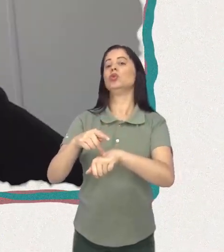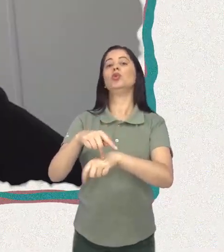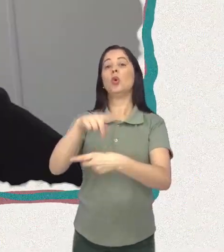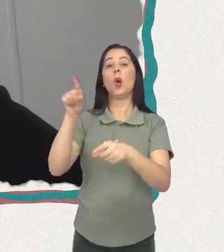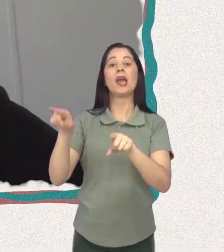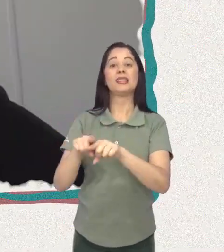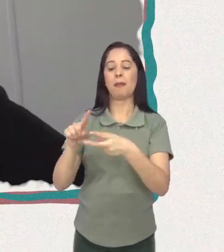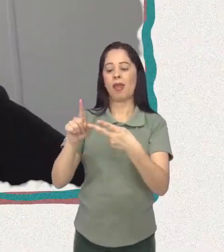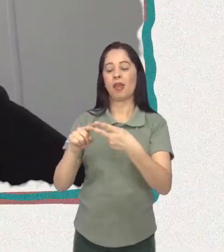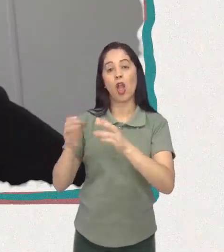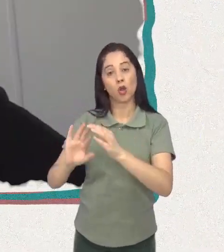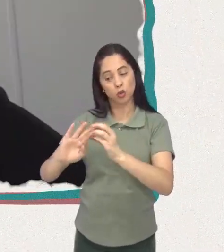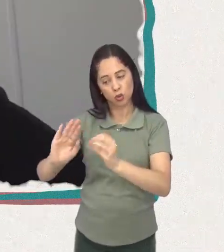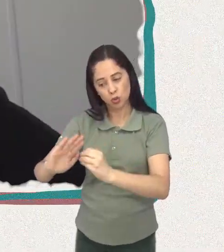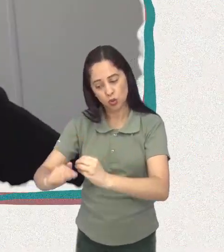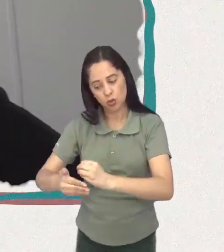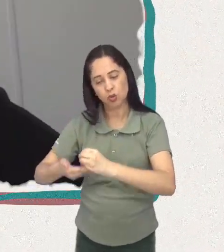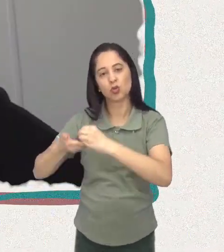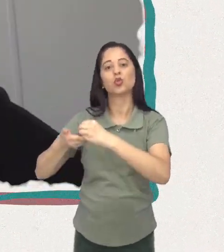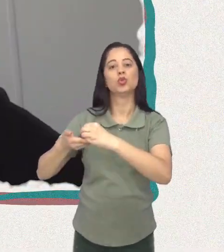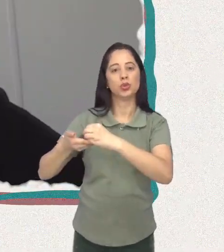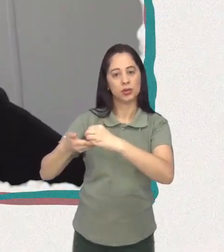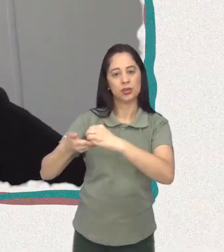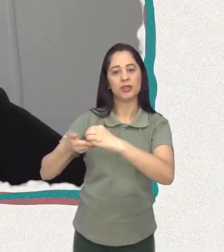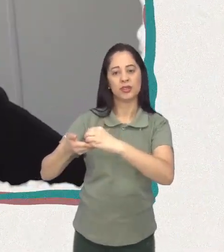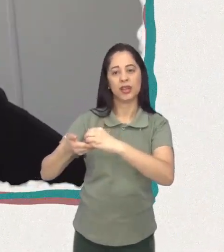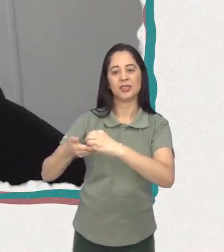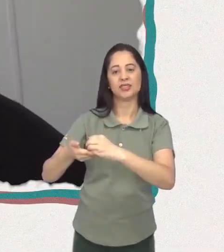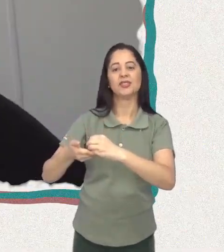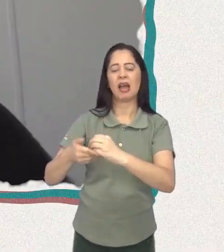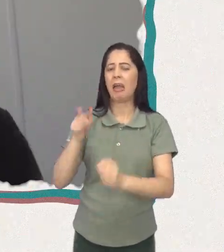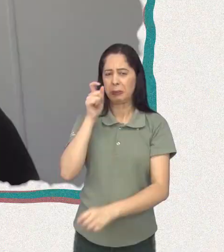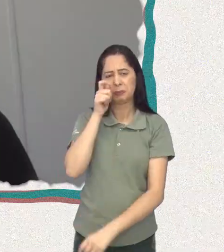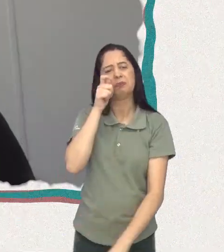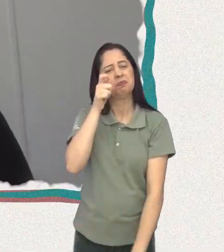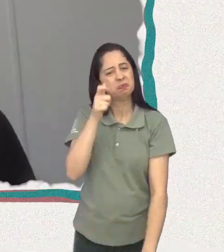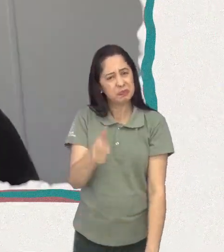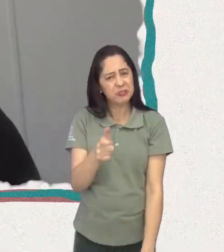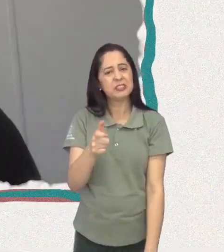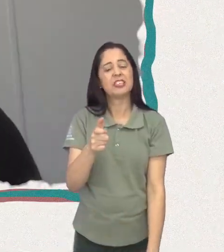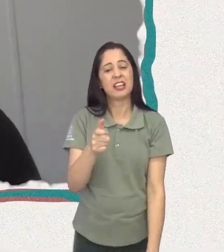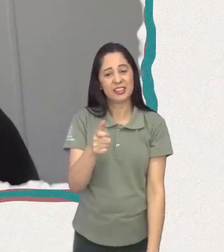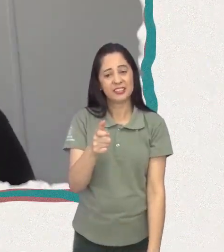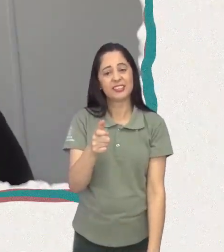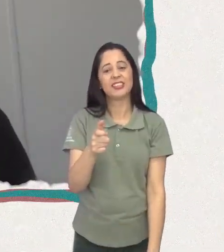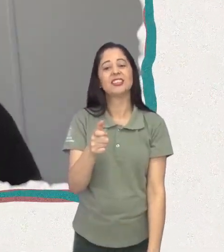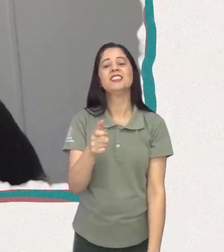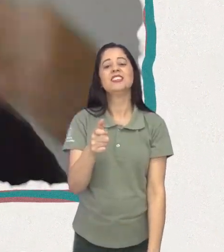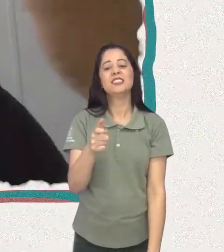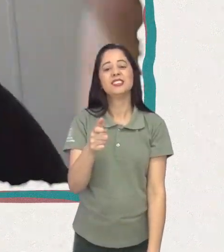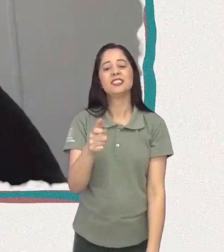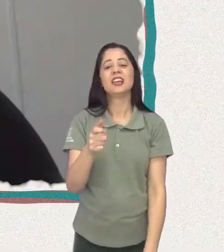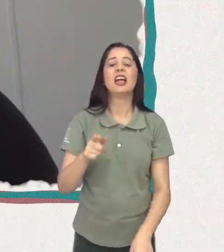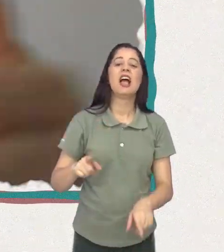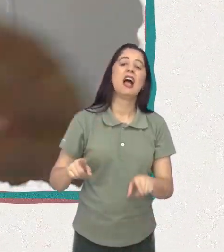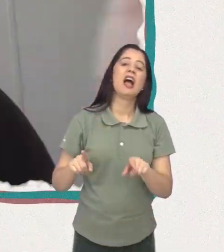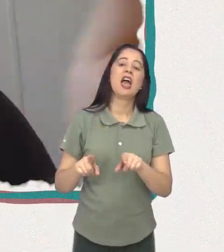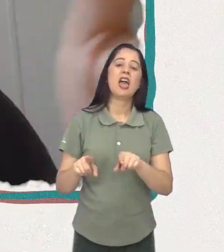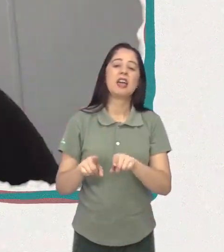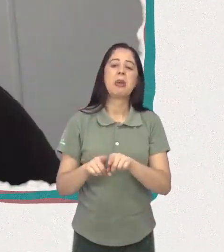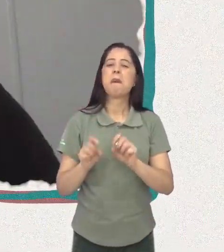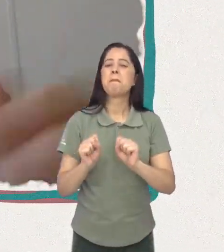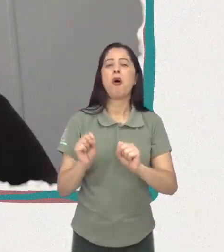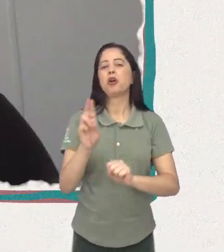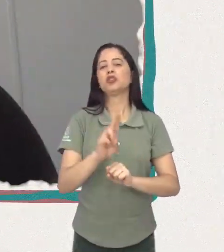manufaturado. Né? Então você tem esses ganhos, né? Interessantíssimos. Né? Depois, não, o residual